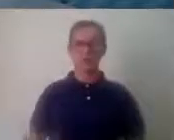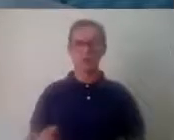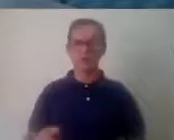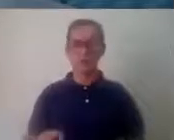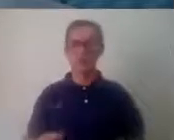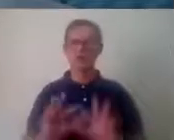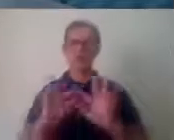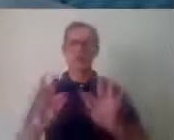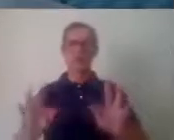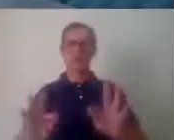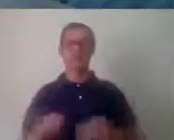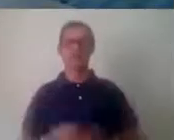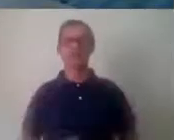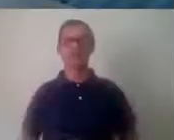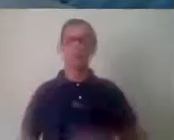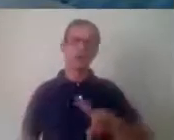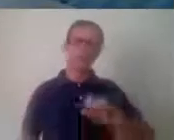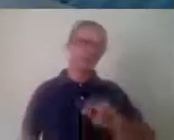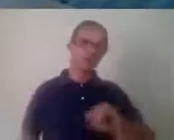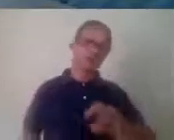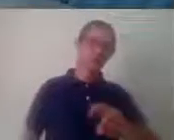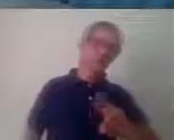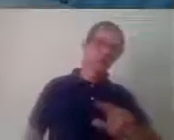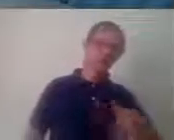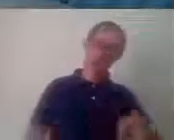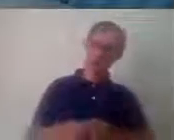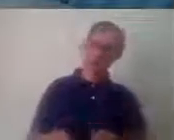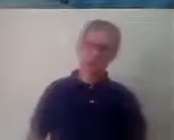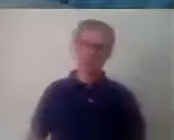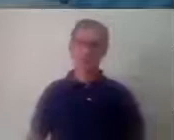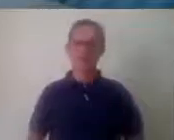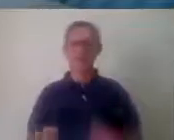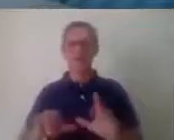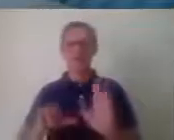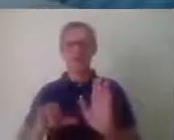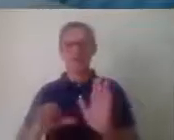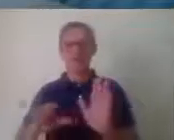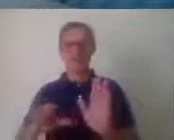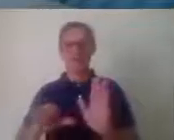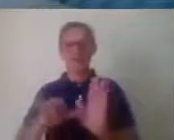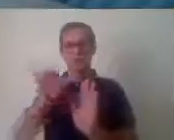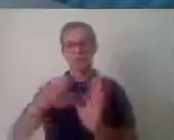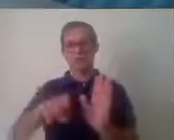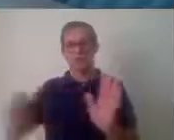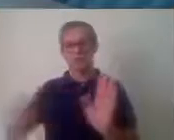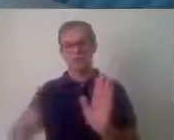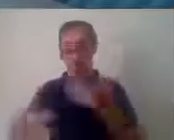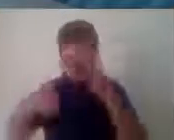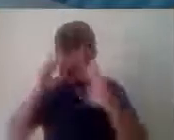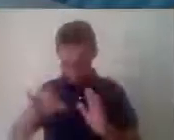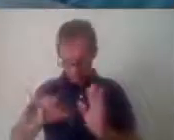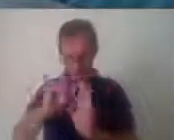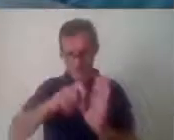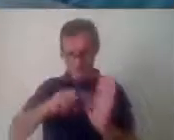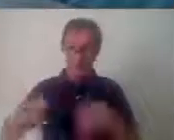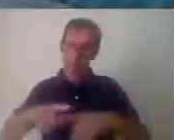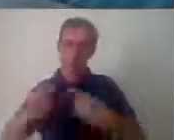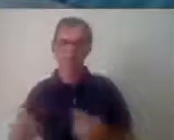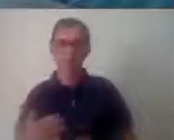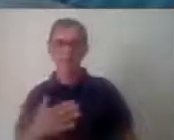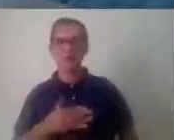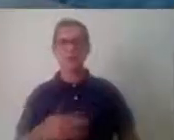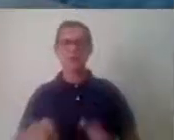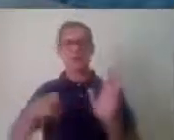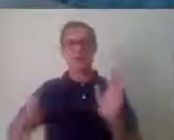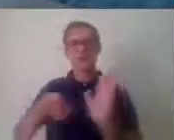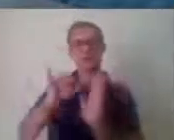variável. Só que agora a gente tem o plano XY, vamos pensar que esse daqui é o plano XY, tá? Aqui meu X